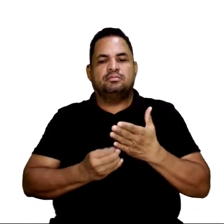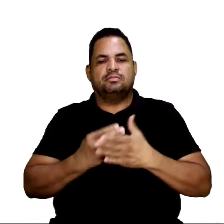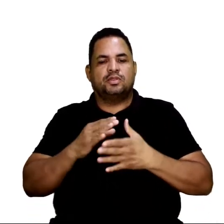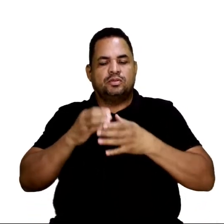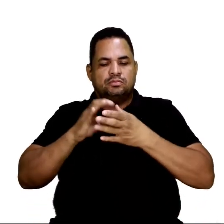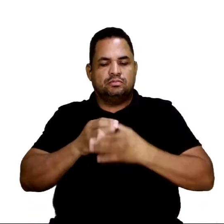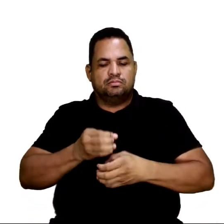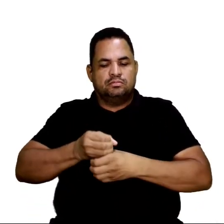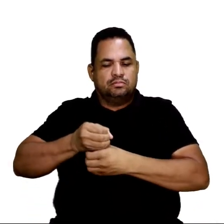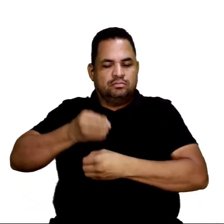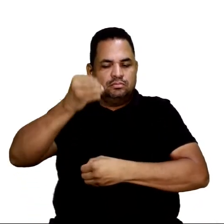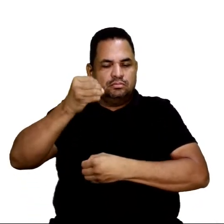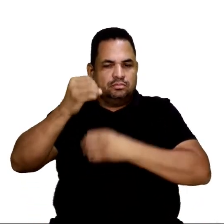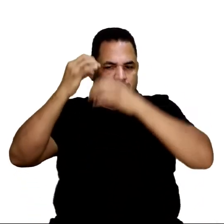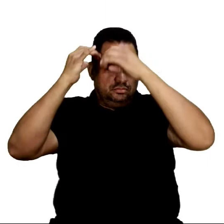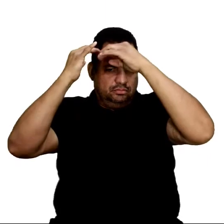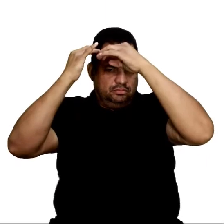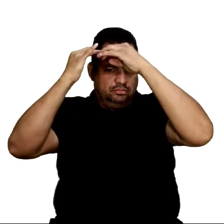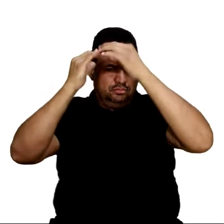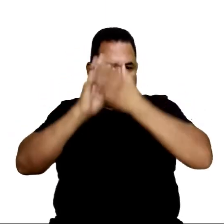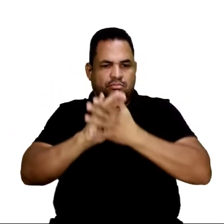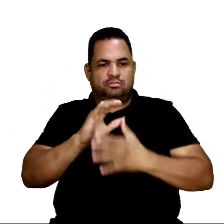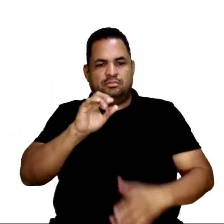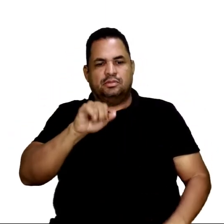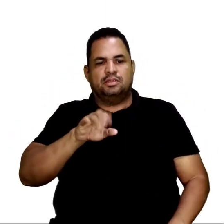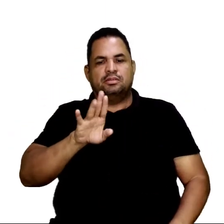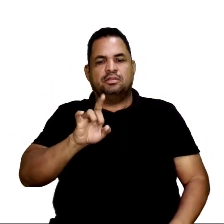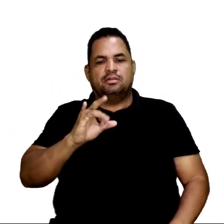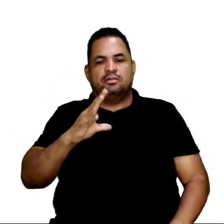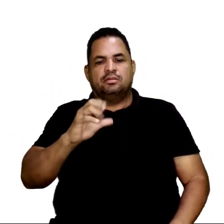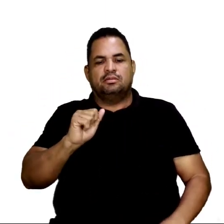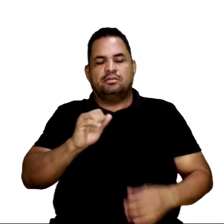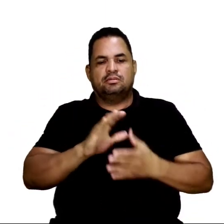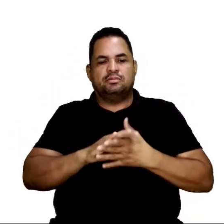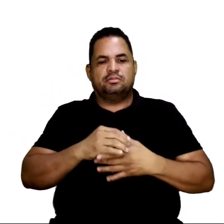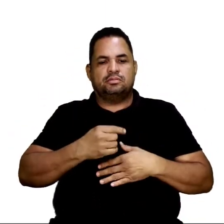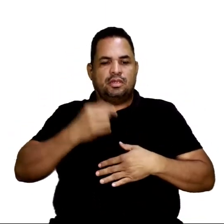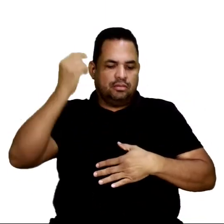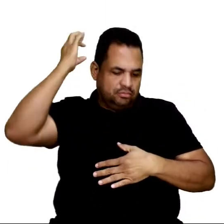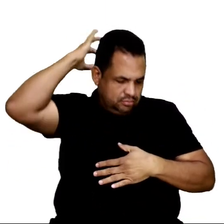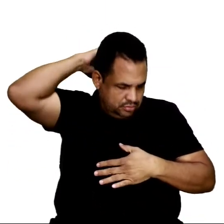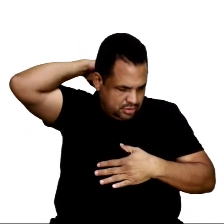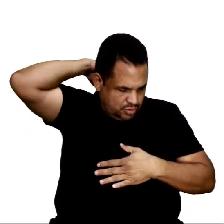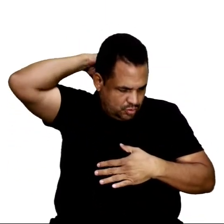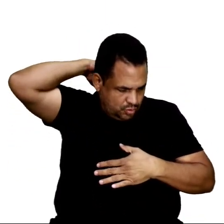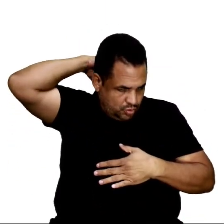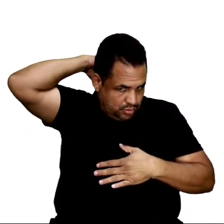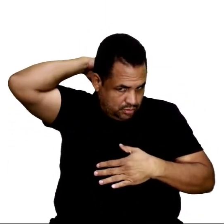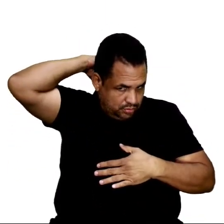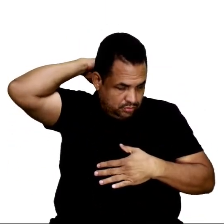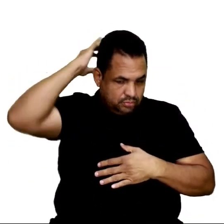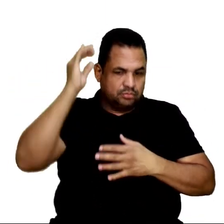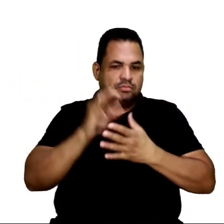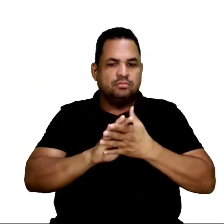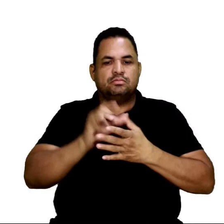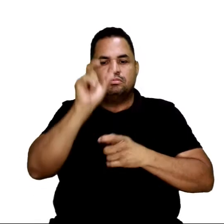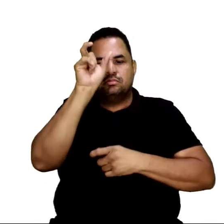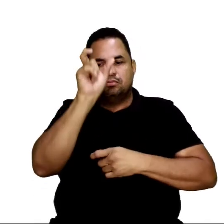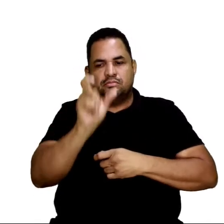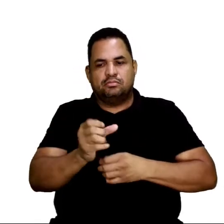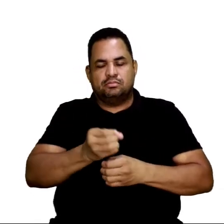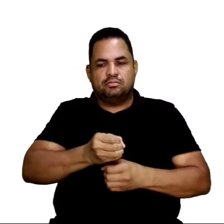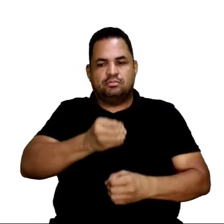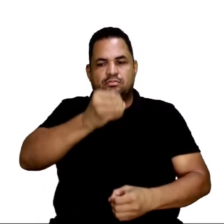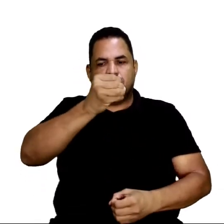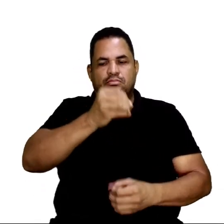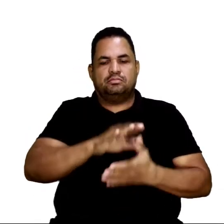nervoso central, encéfalo e a medula espinhal. E a crista neural, que vai se desenvolver em